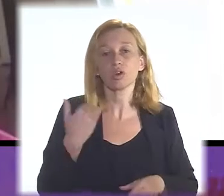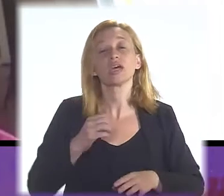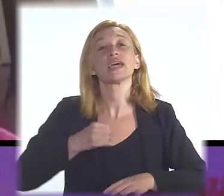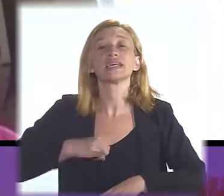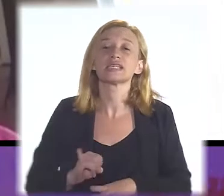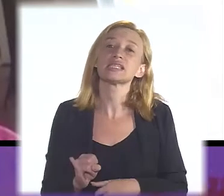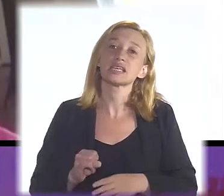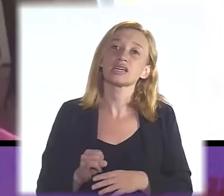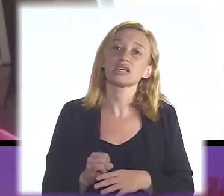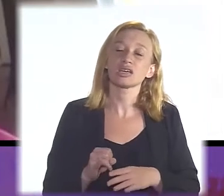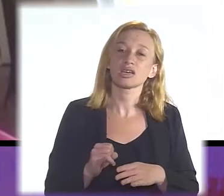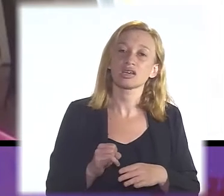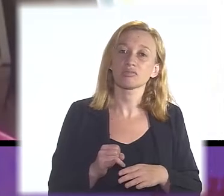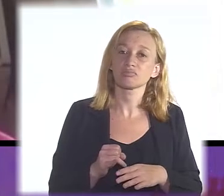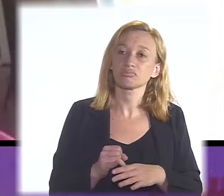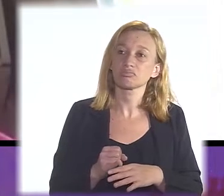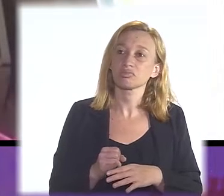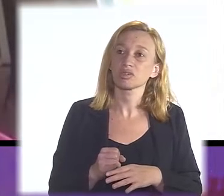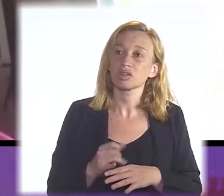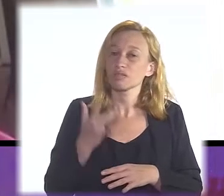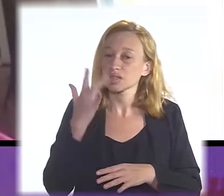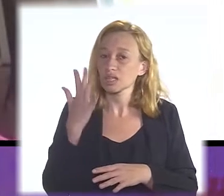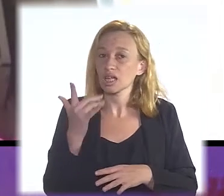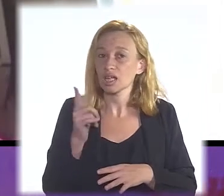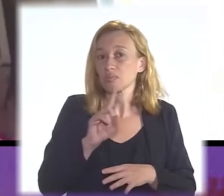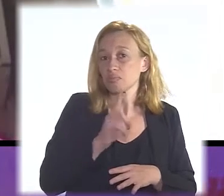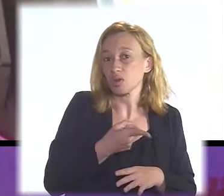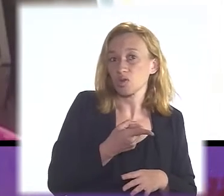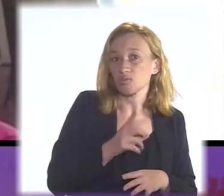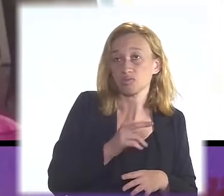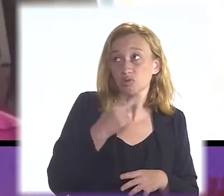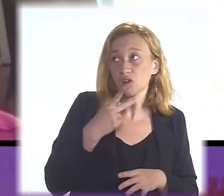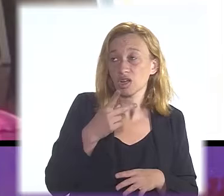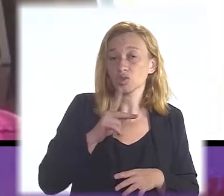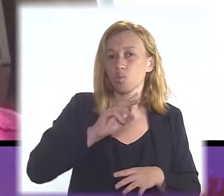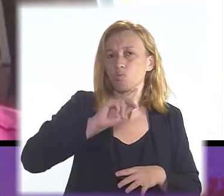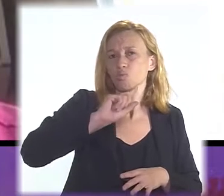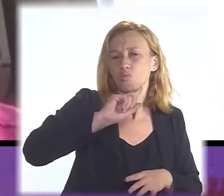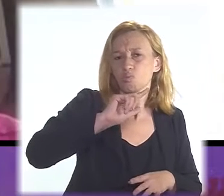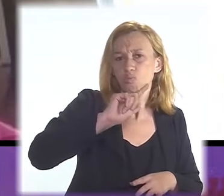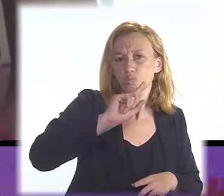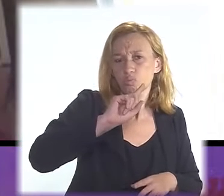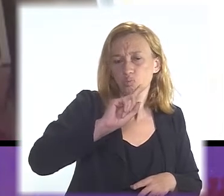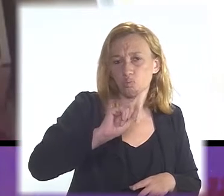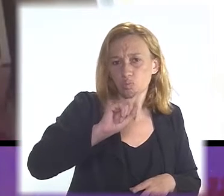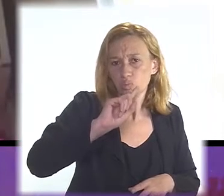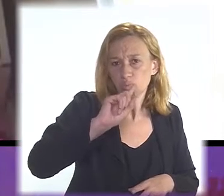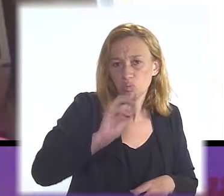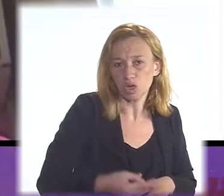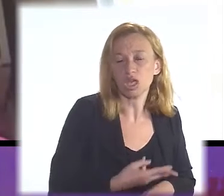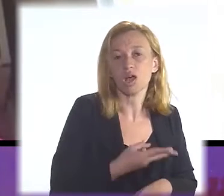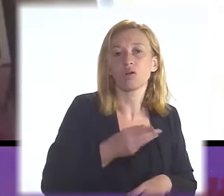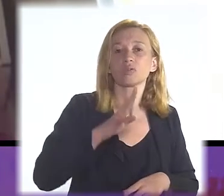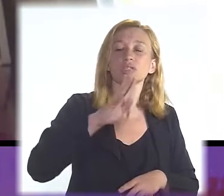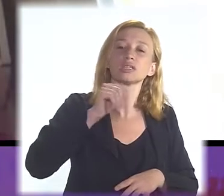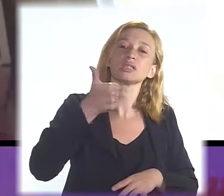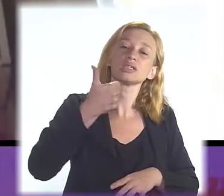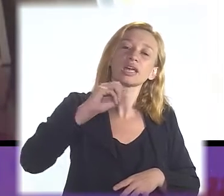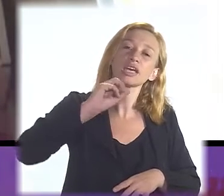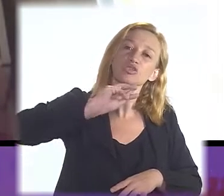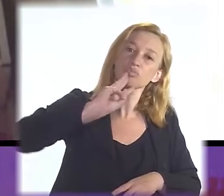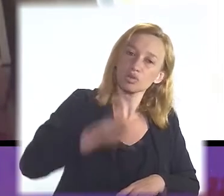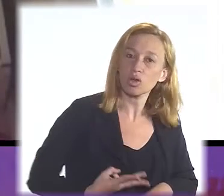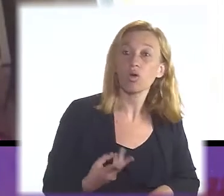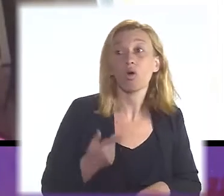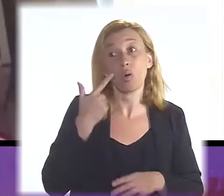se passa com tanta facilidade, eu não estou falando em termos de 1.000, eu estou falando em termos de 1 milhão, 10 milhões. Olha a quantidade de